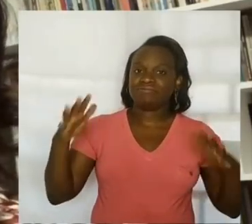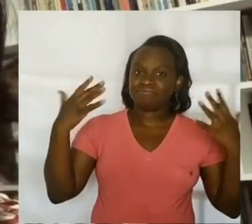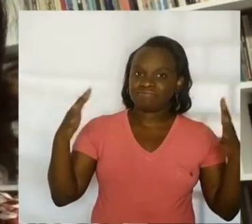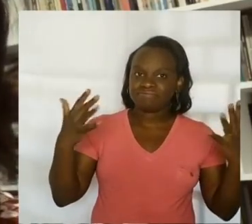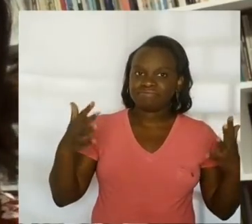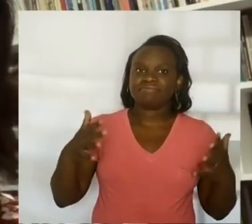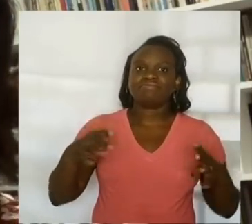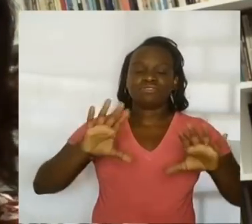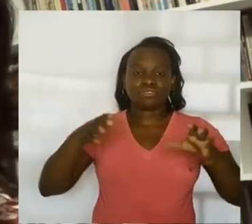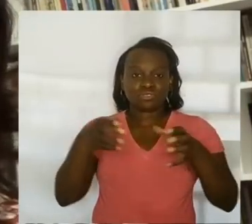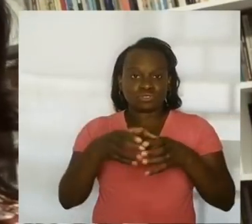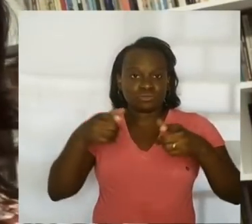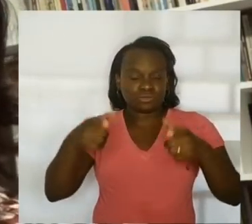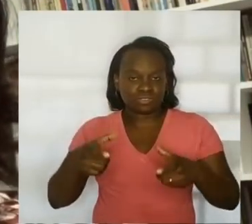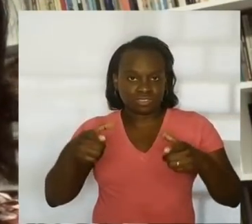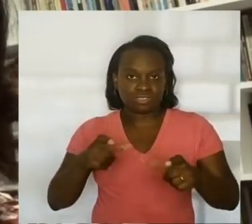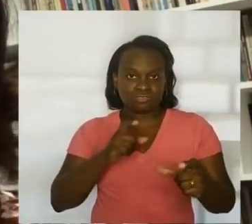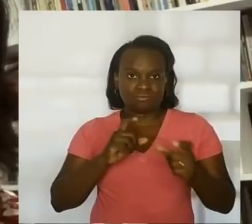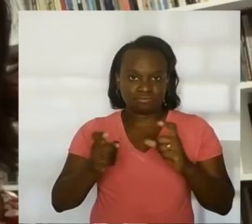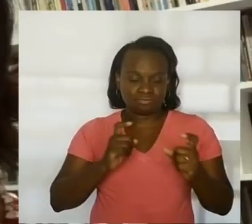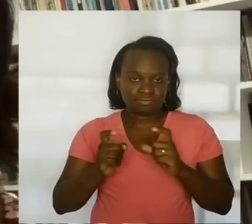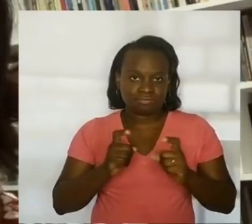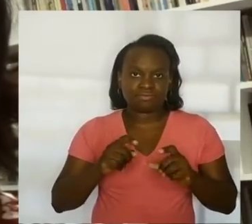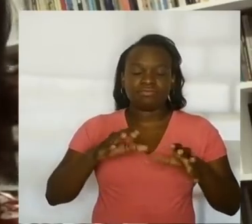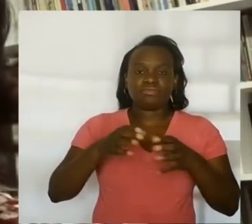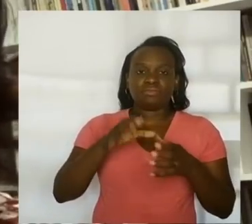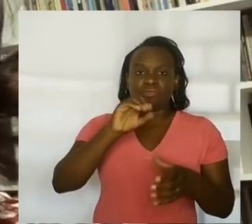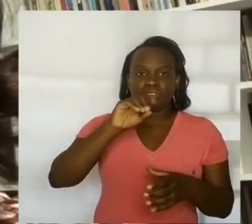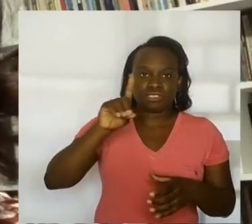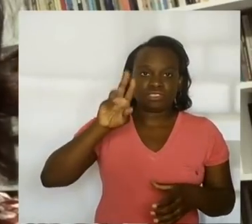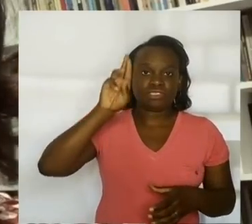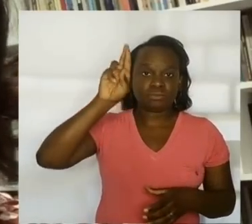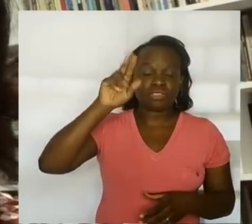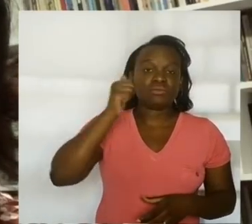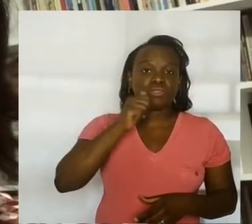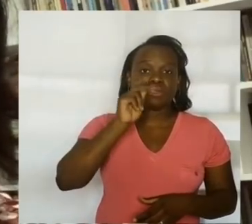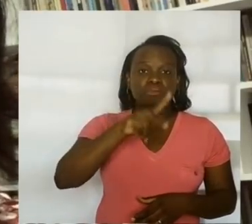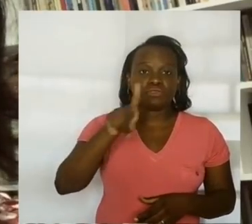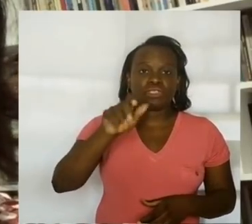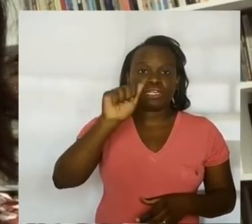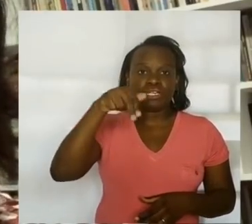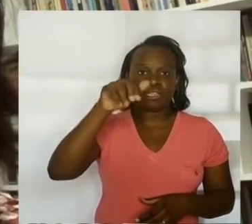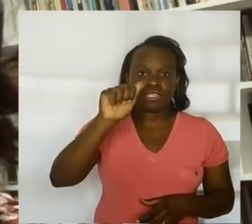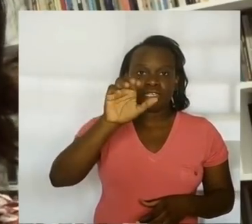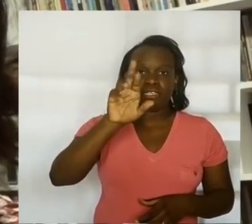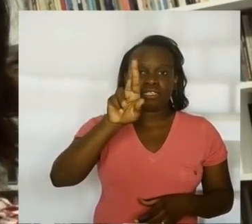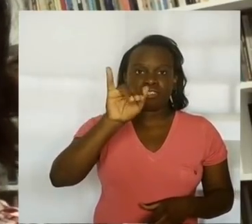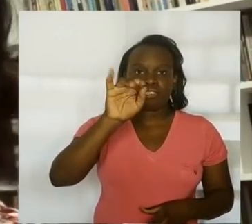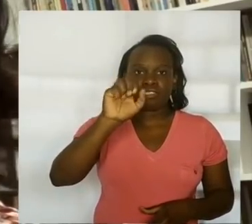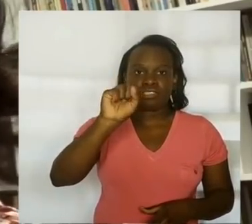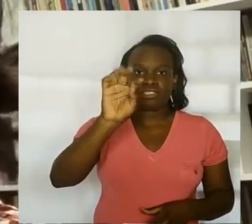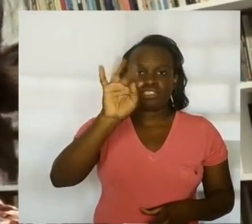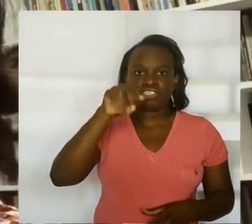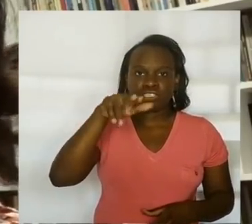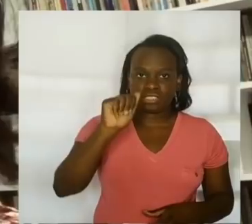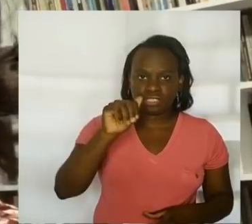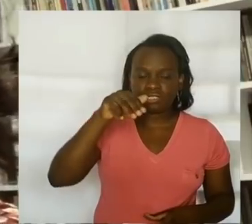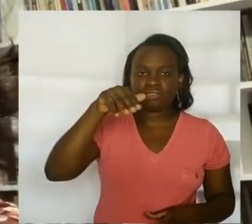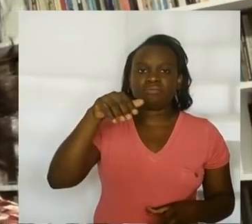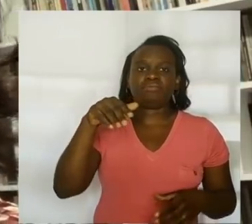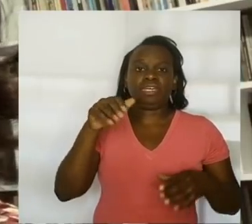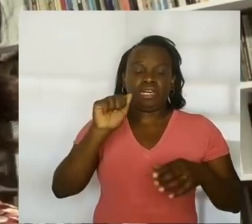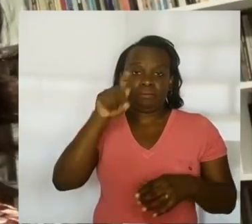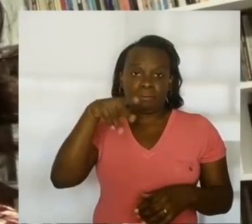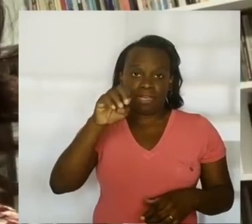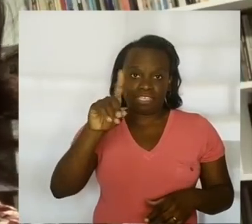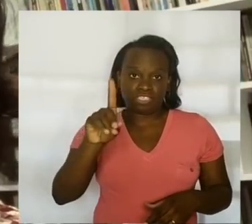saudar a comissão local sob a coordenação da professora Ana Cristina Mignon, do PROPED, UERJ,